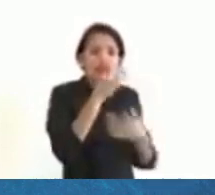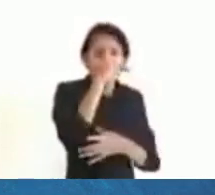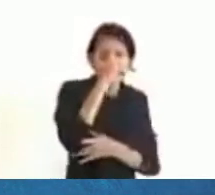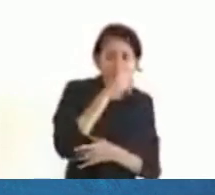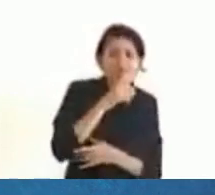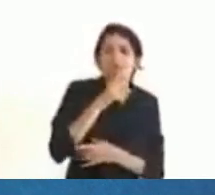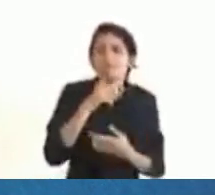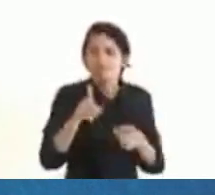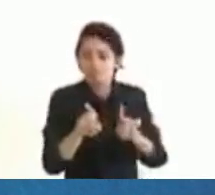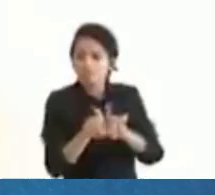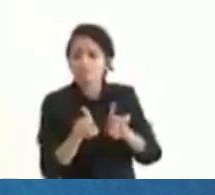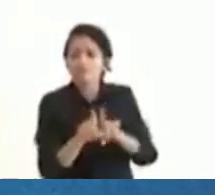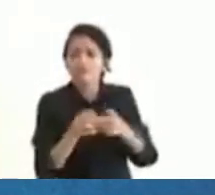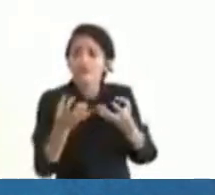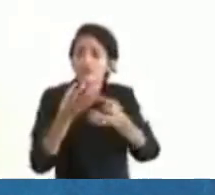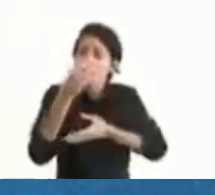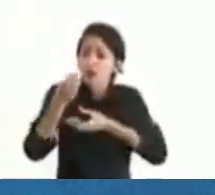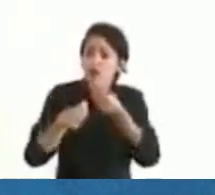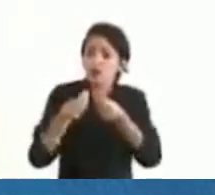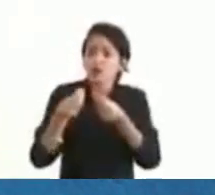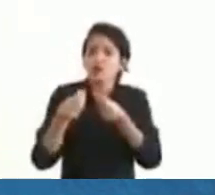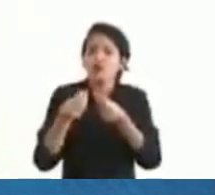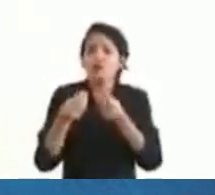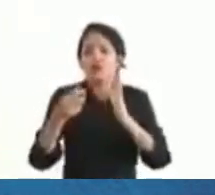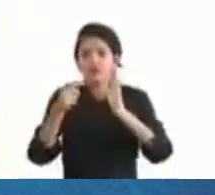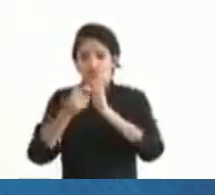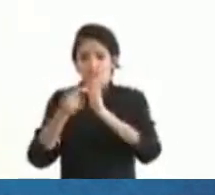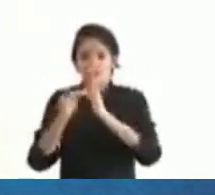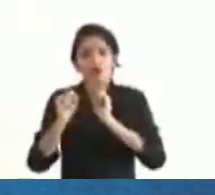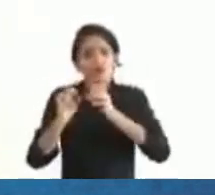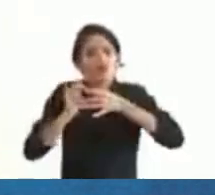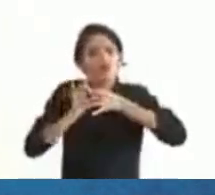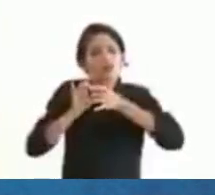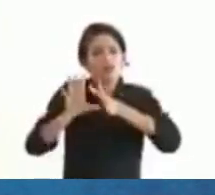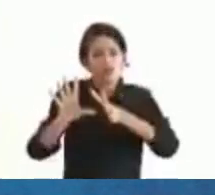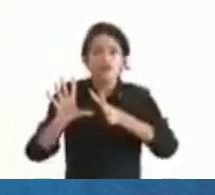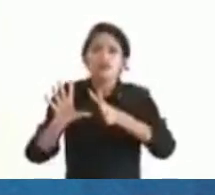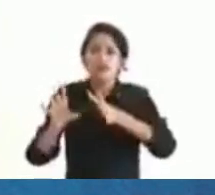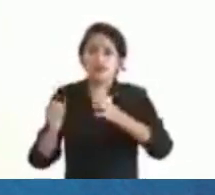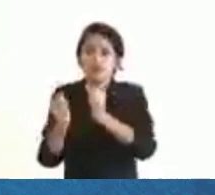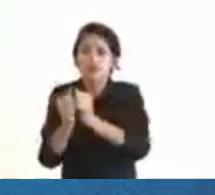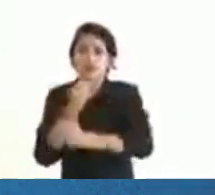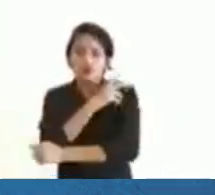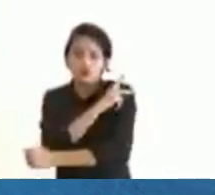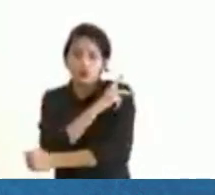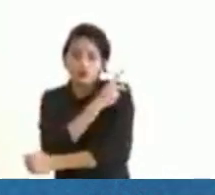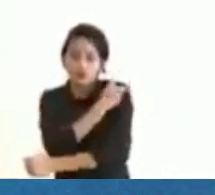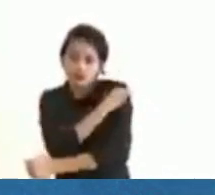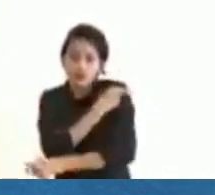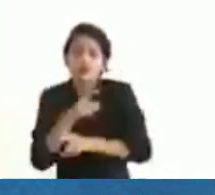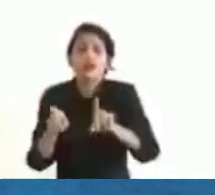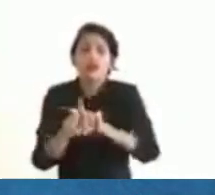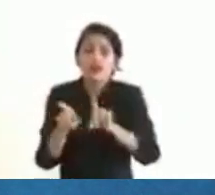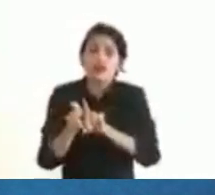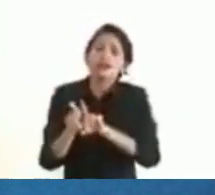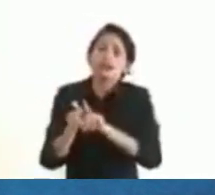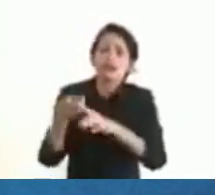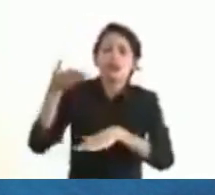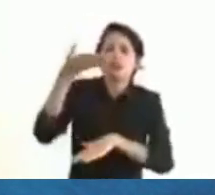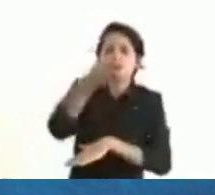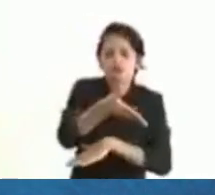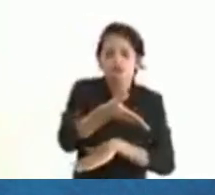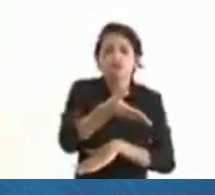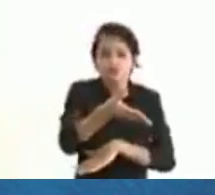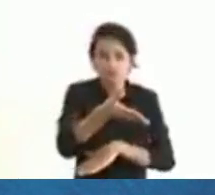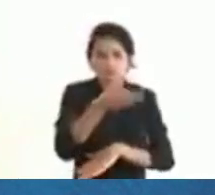média e alta complexidade. A gente quer que esse aplicativo esteja disponível com as enfermeiras, com os médicos, na porta de